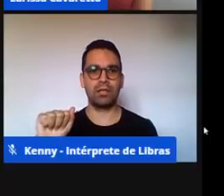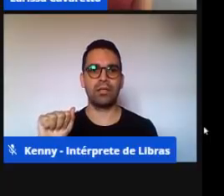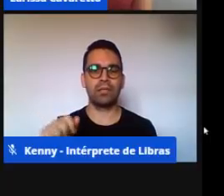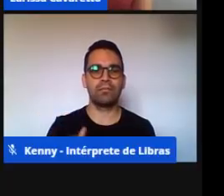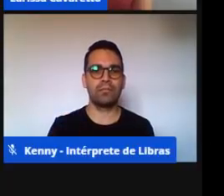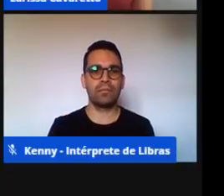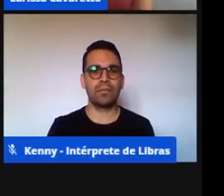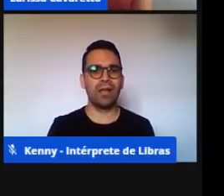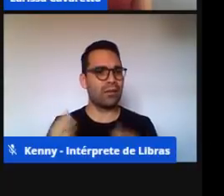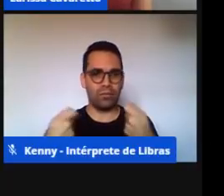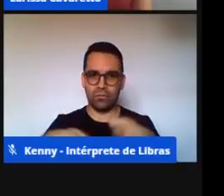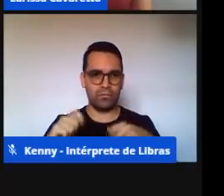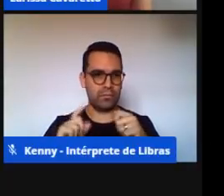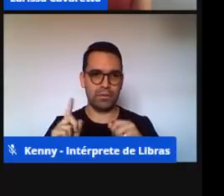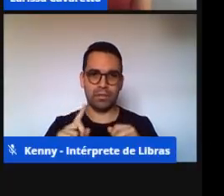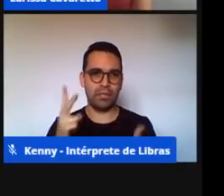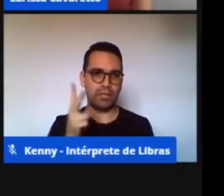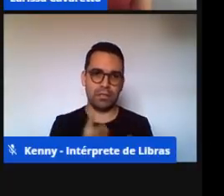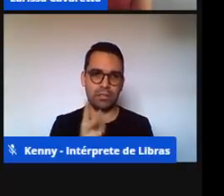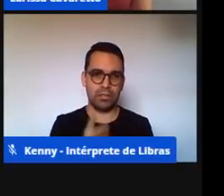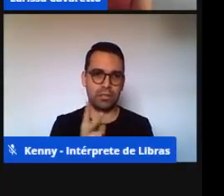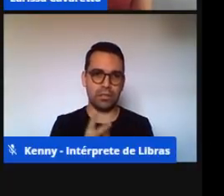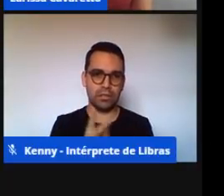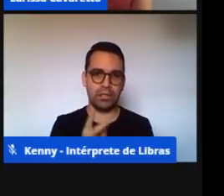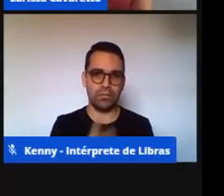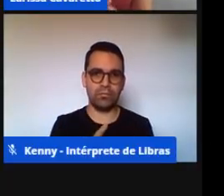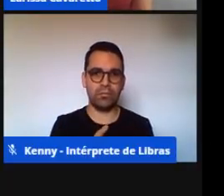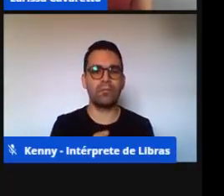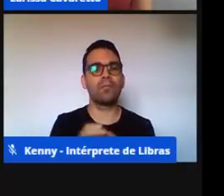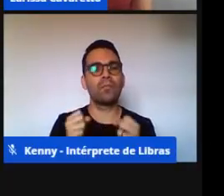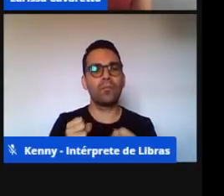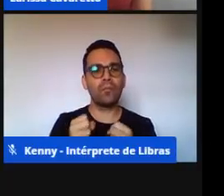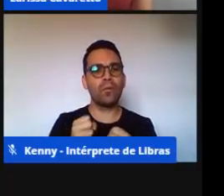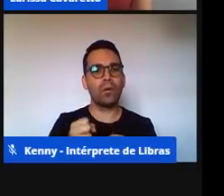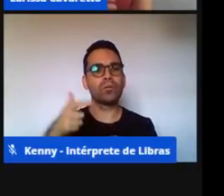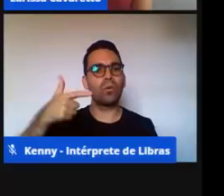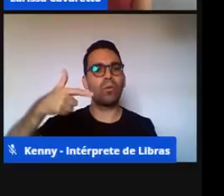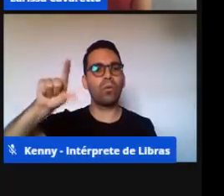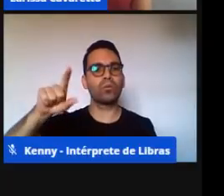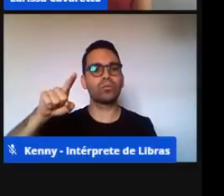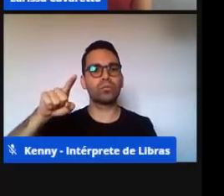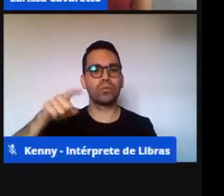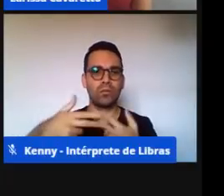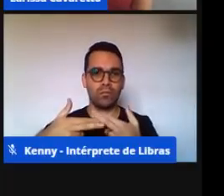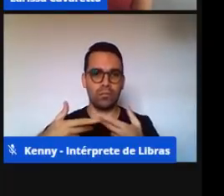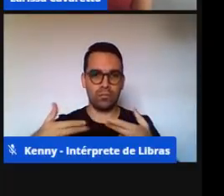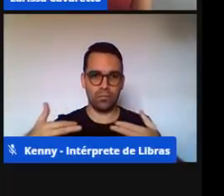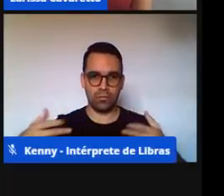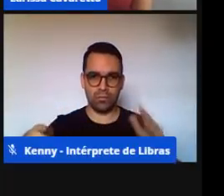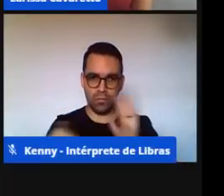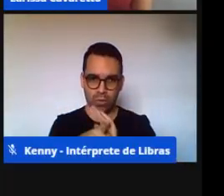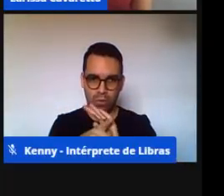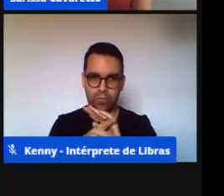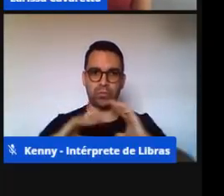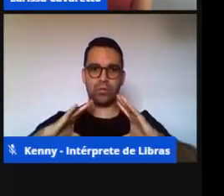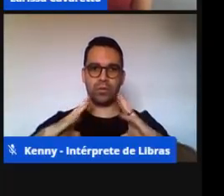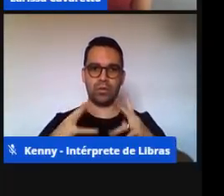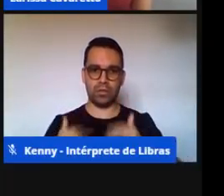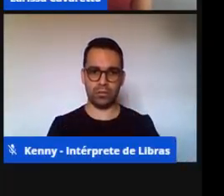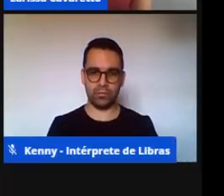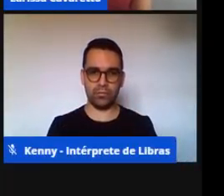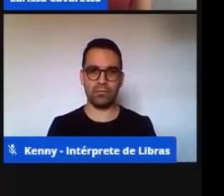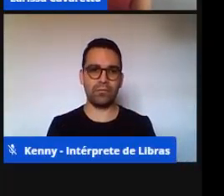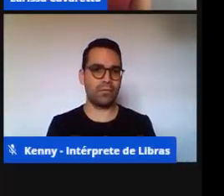desinfetante autorizado pela Anvisa. Até está aqui, ó, usar produtos com registro na Anvisa. Qualquer desinfetante. E até mesmo, gente, água e sabão.